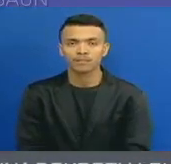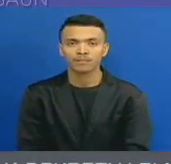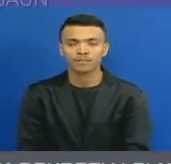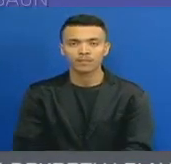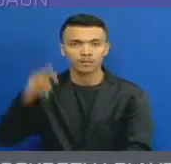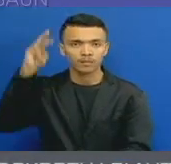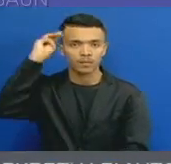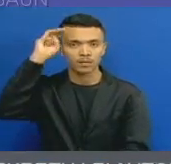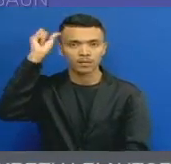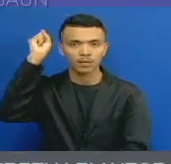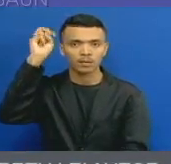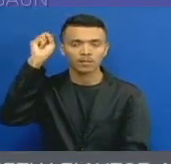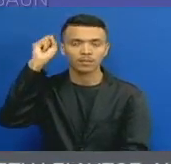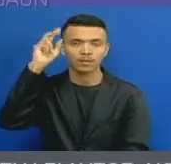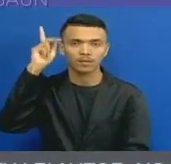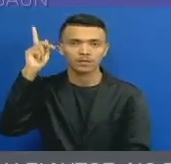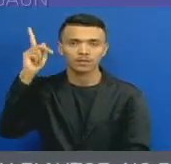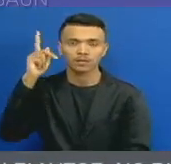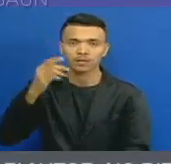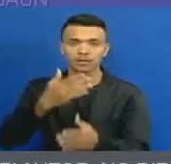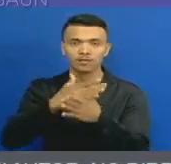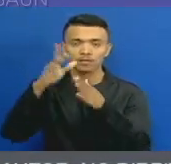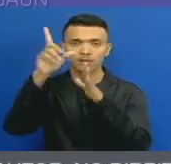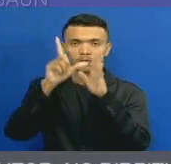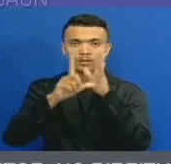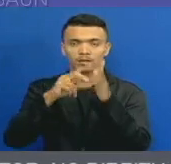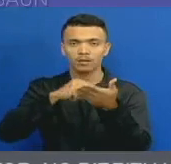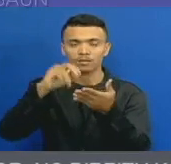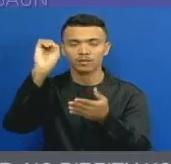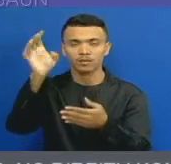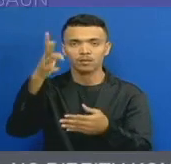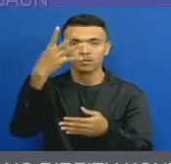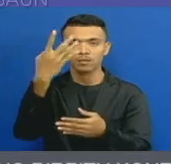Ministerul Ensino Superior, Ciência no Cultura, desse mina decreto-lei número